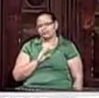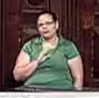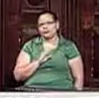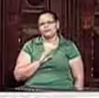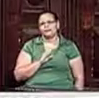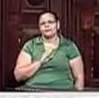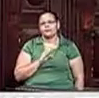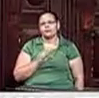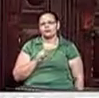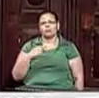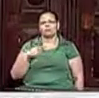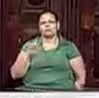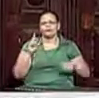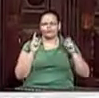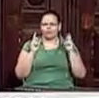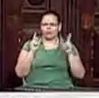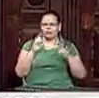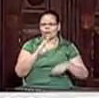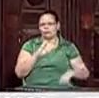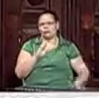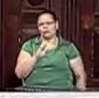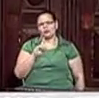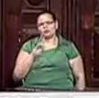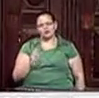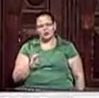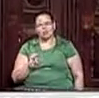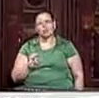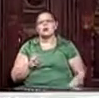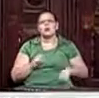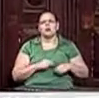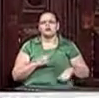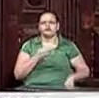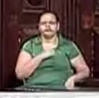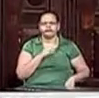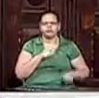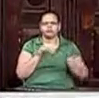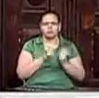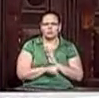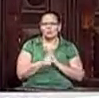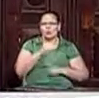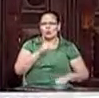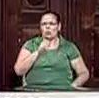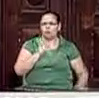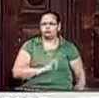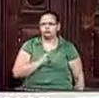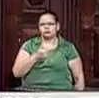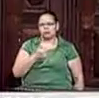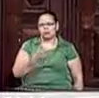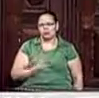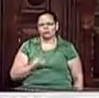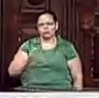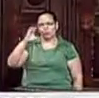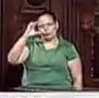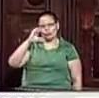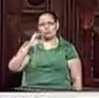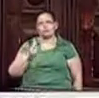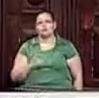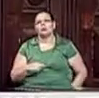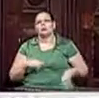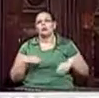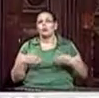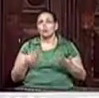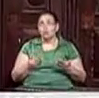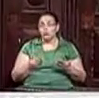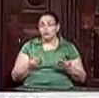vender a SEDAI, aumentar a alíquota da Previdência de 11 para 14, criar sobre-alíquota. Quando é